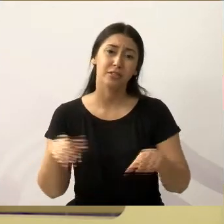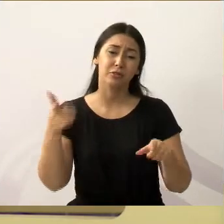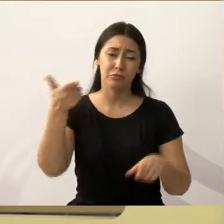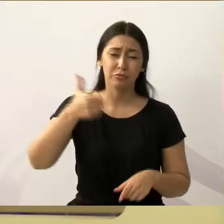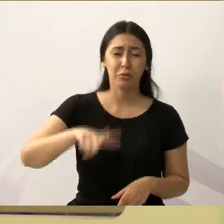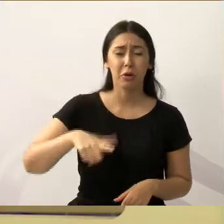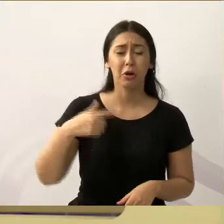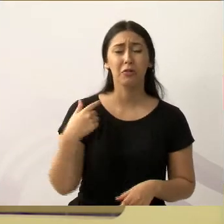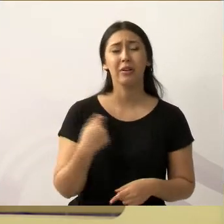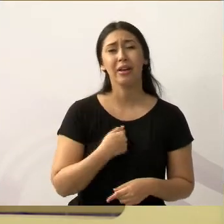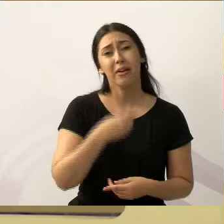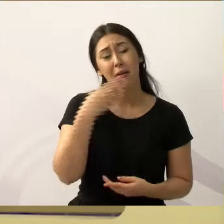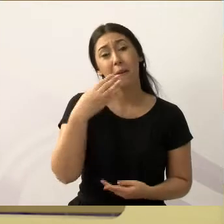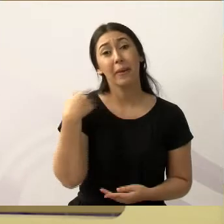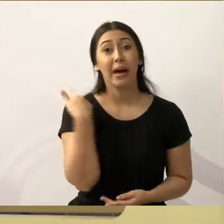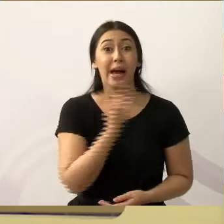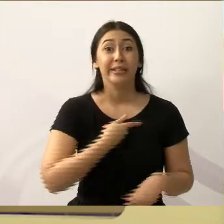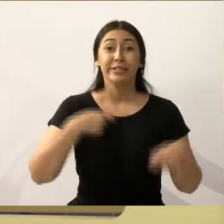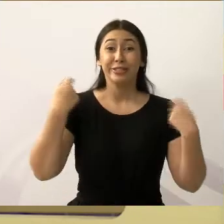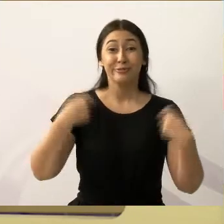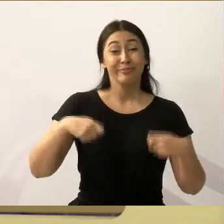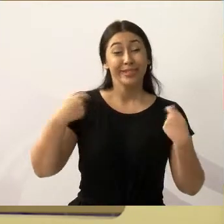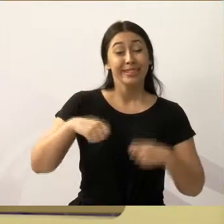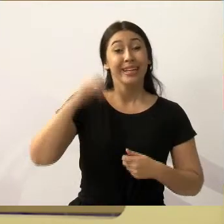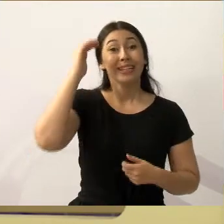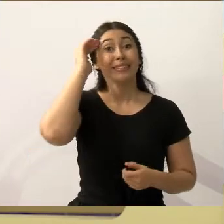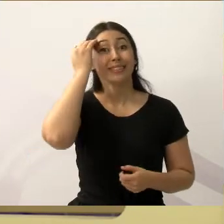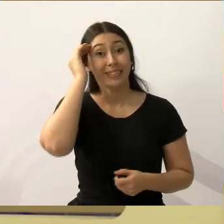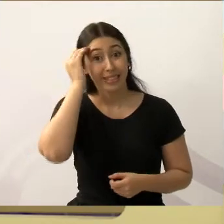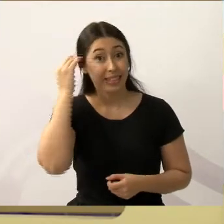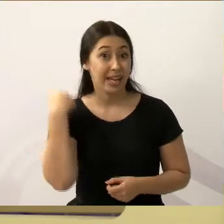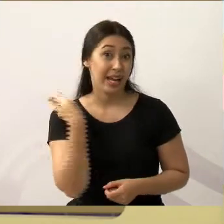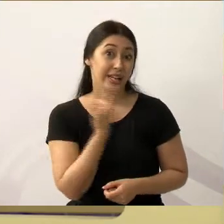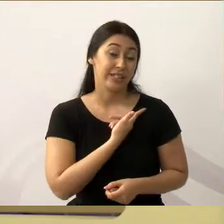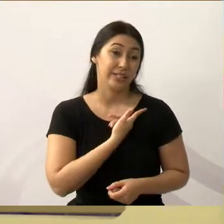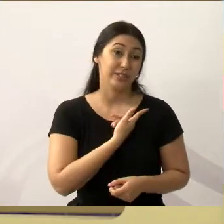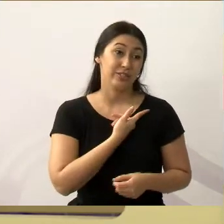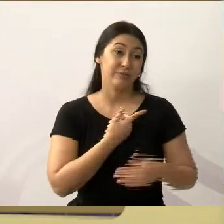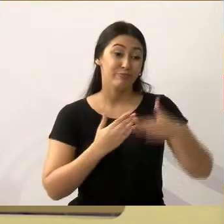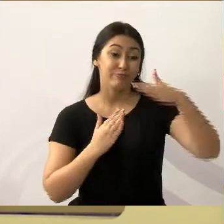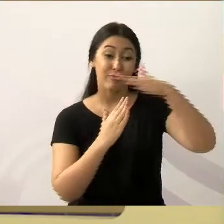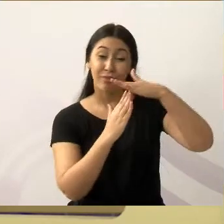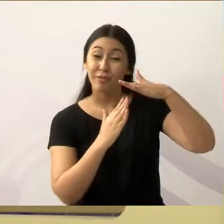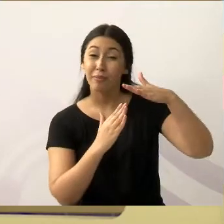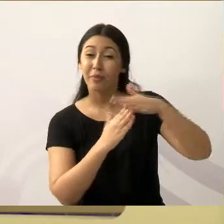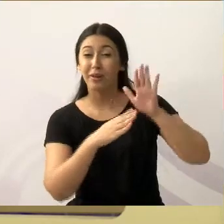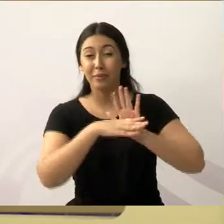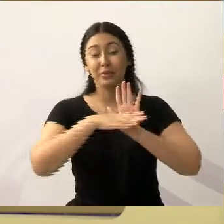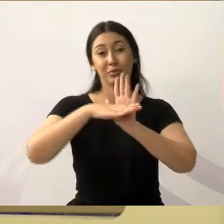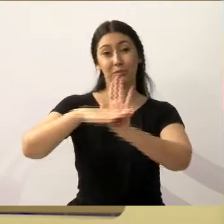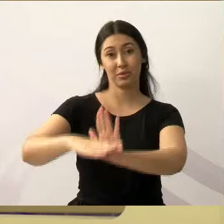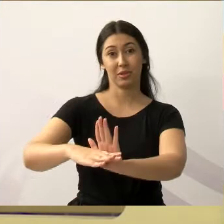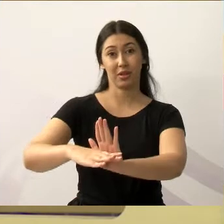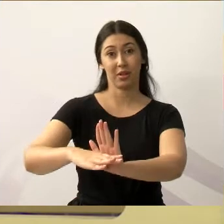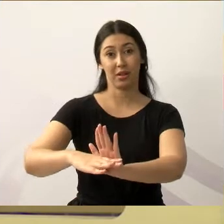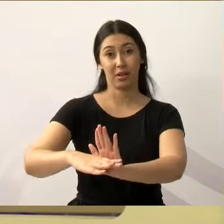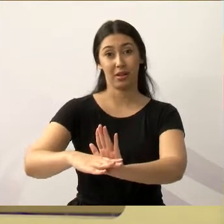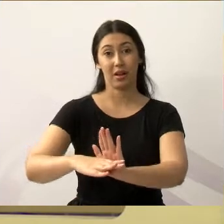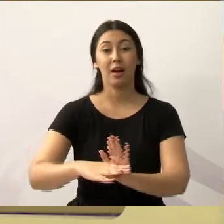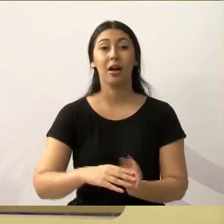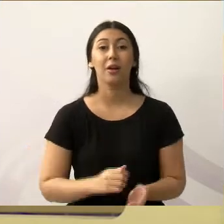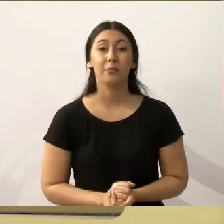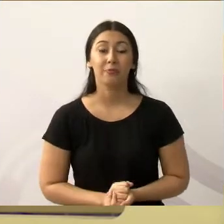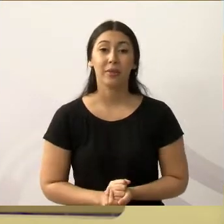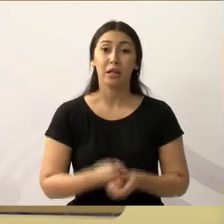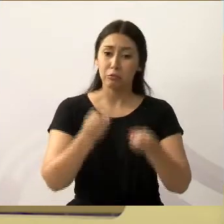todos a clareza de que a gente tem um limite para poder propor as ações, e esse limite neste valor ele é